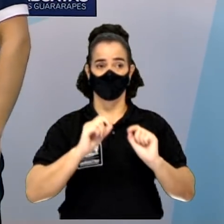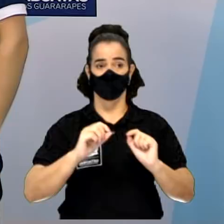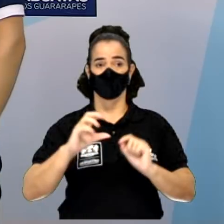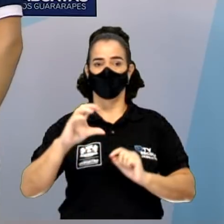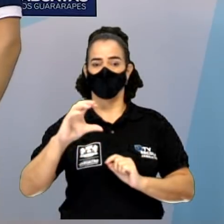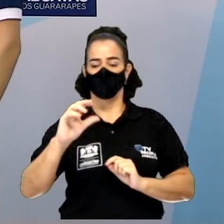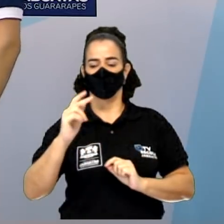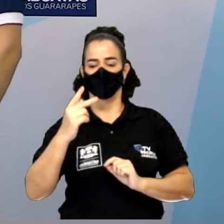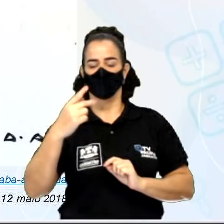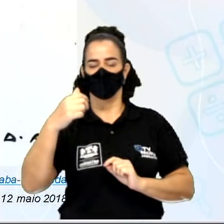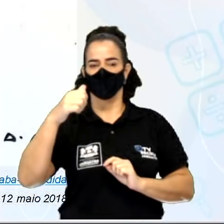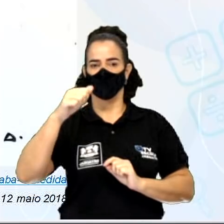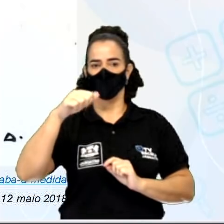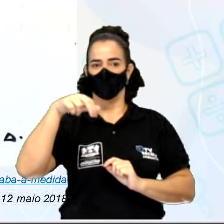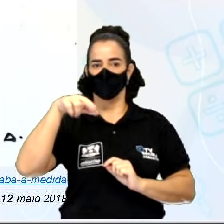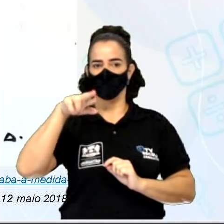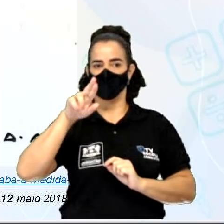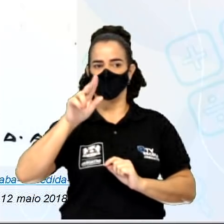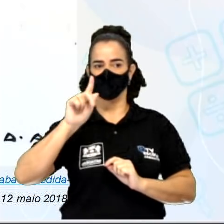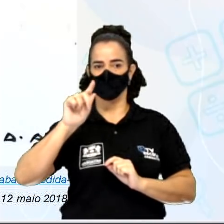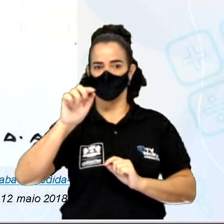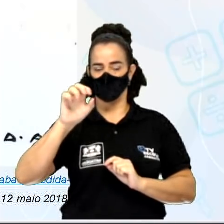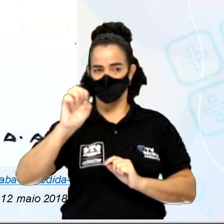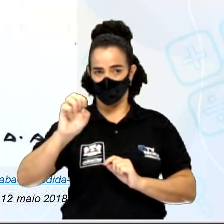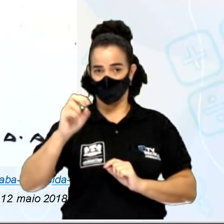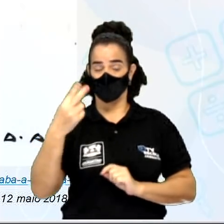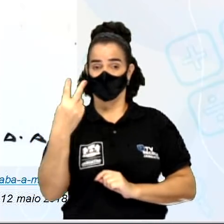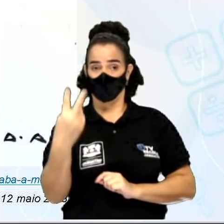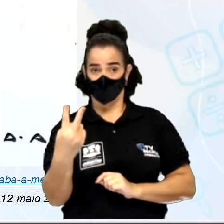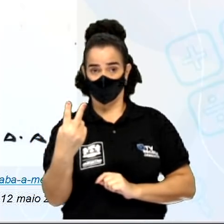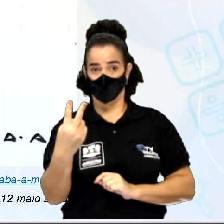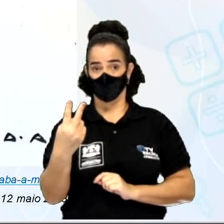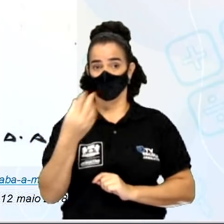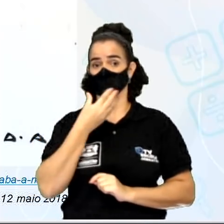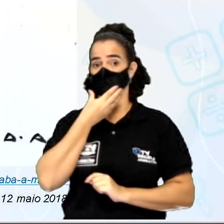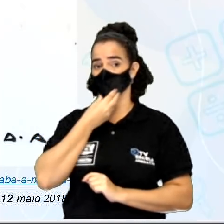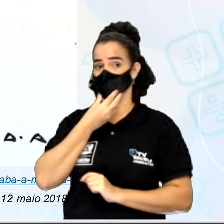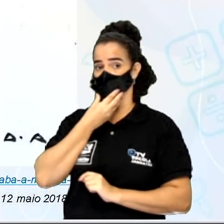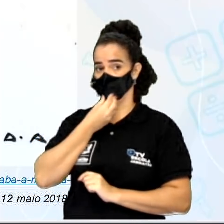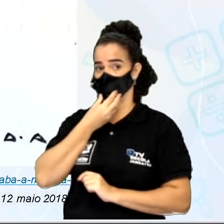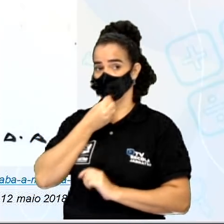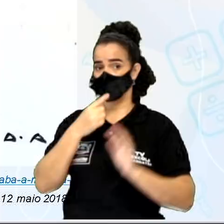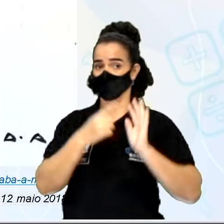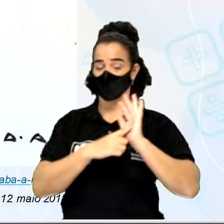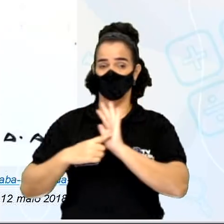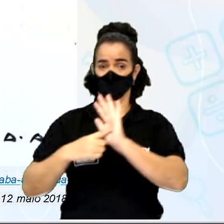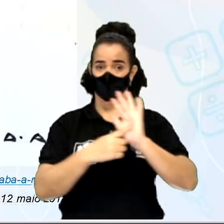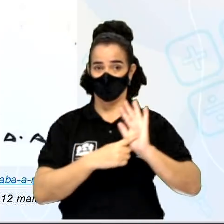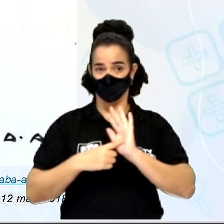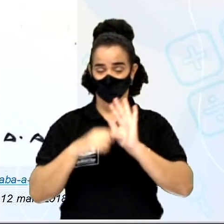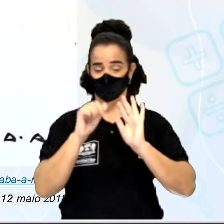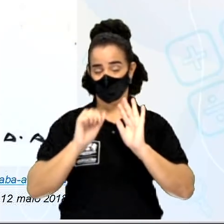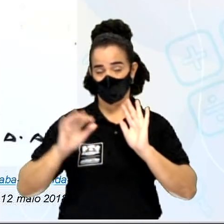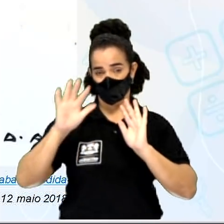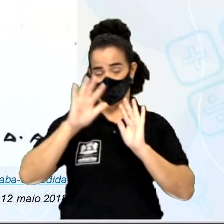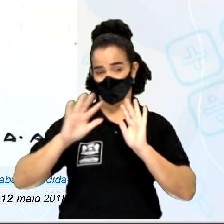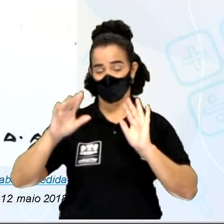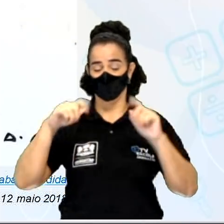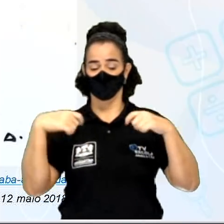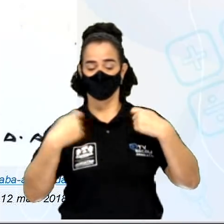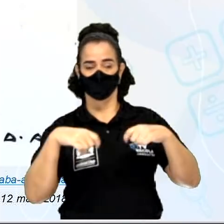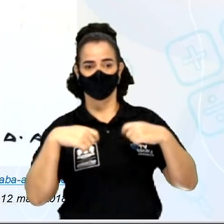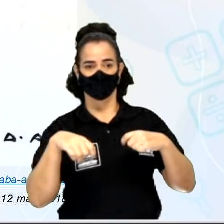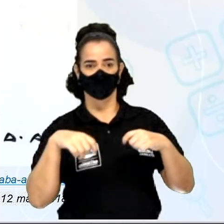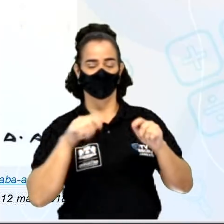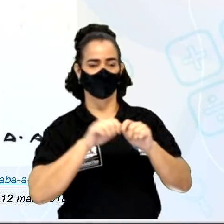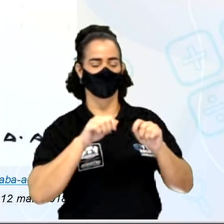charge. Dois garotos ali, né? Aparecem na imagem e a gente vai ter que fazer uma leitura